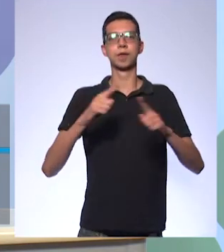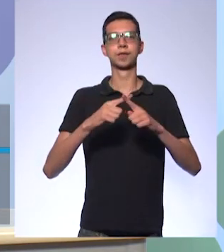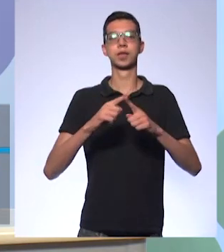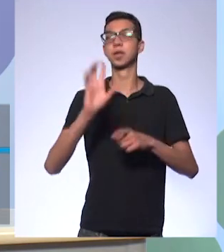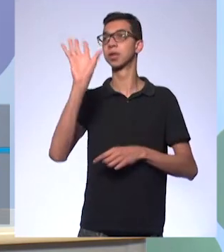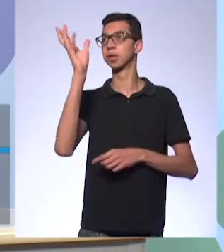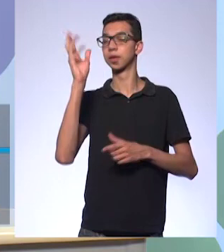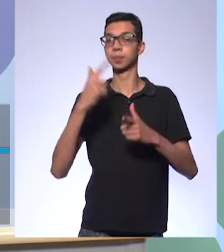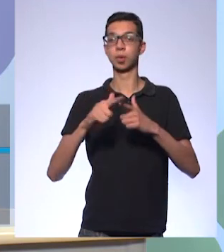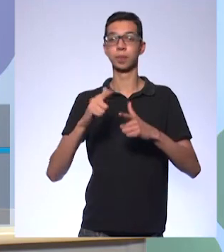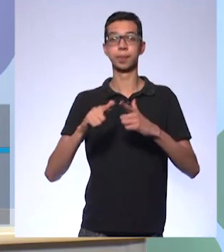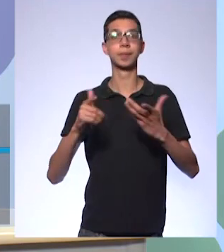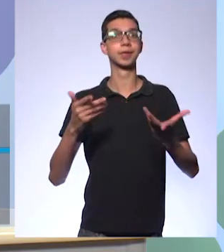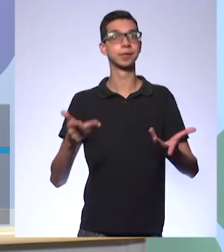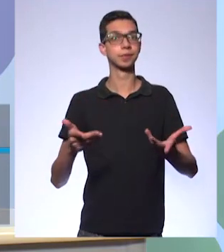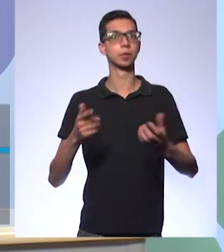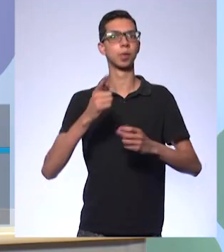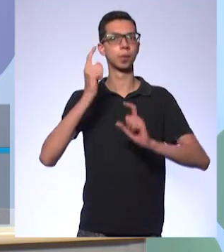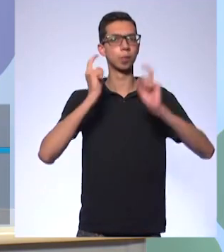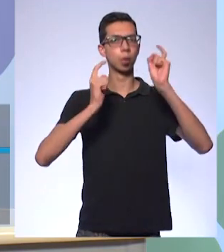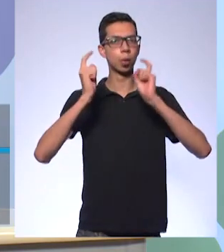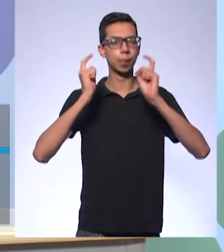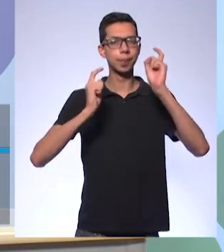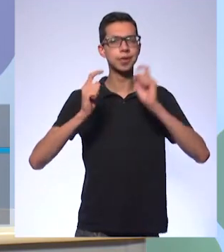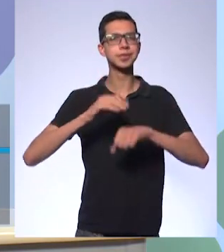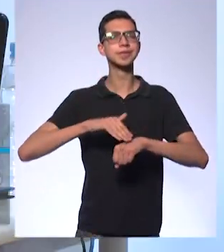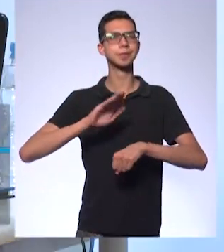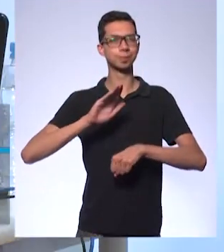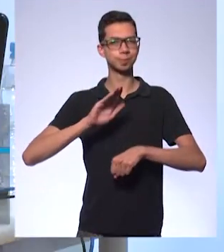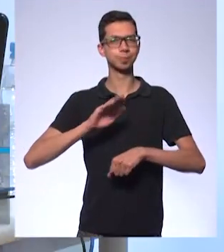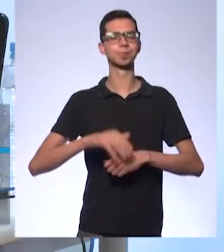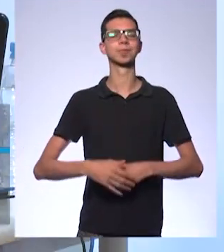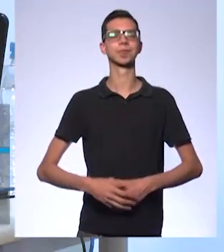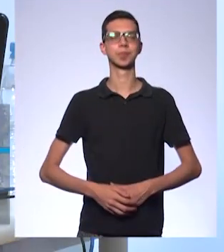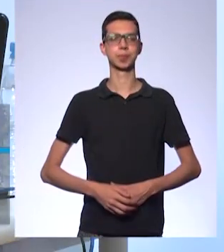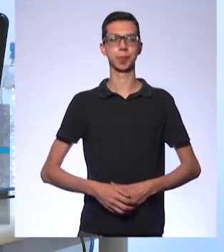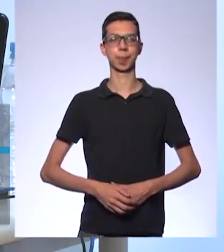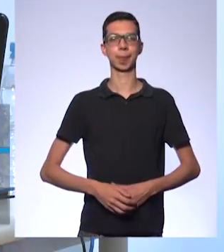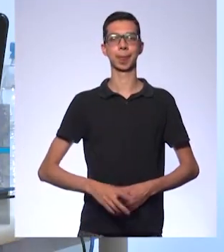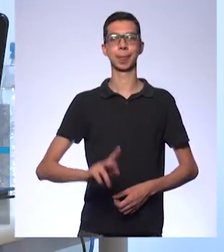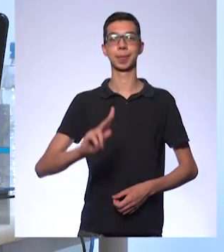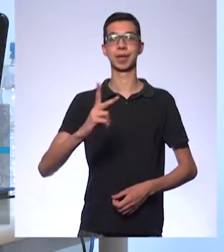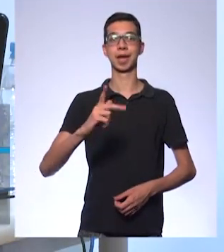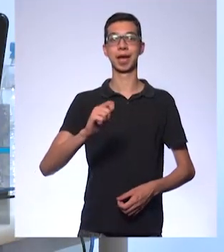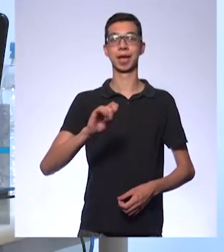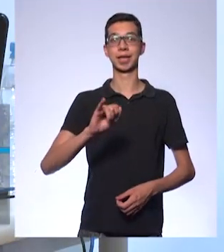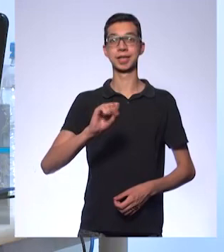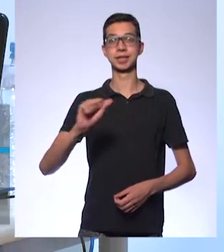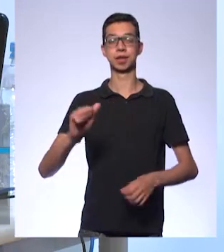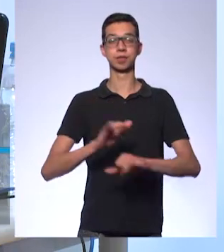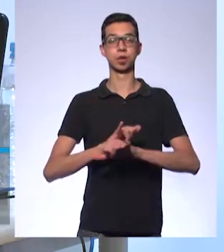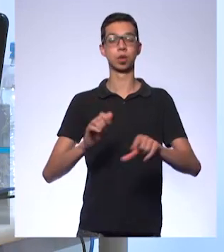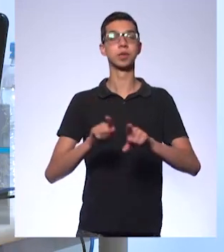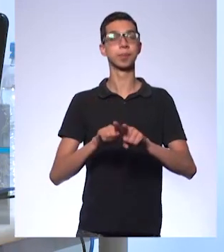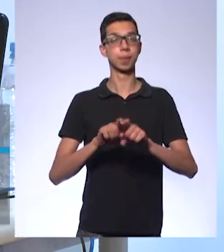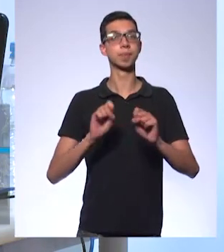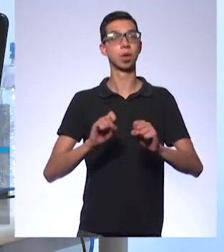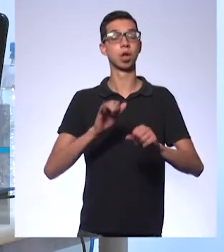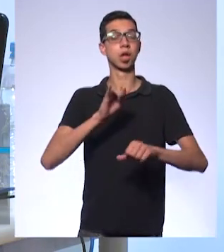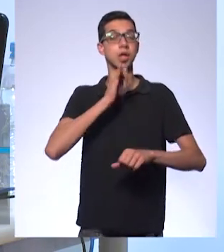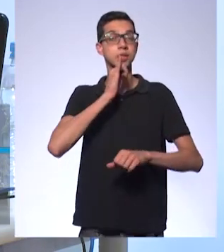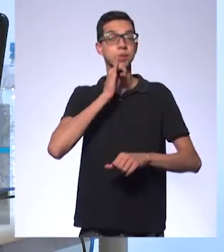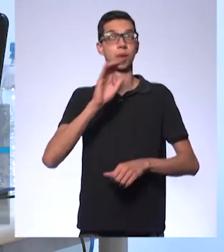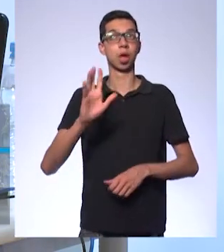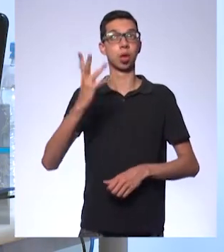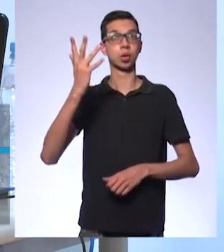tem um ponto a mais aí para se preocupar. A Raíssa falando aqui, pode ter mais chance de rolar furacões. Sim. Gostei do jeito